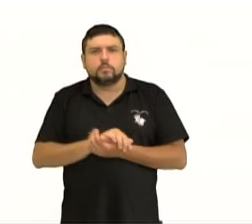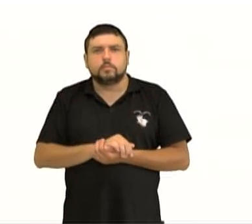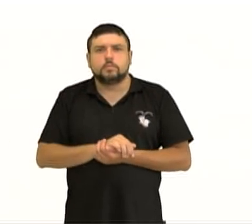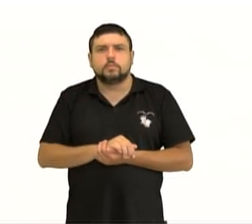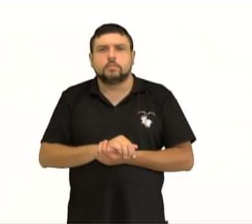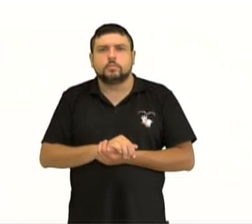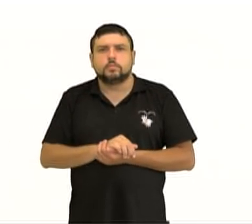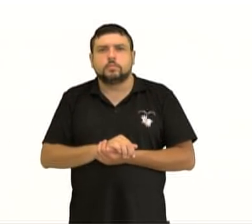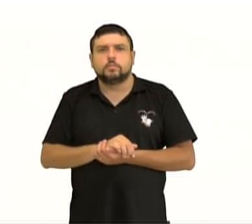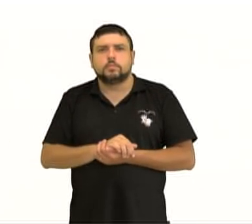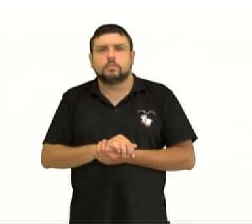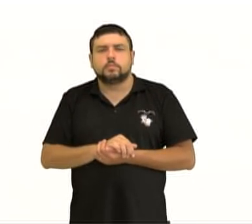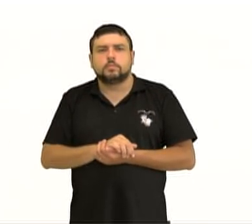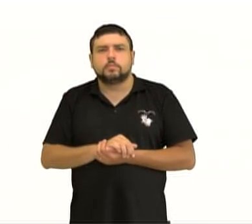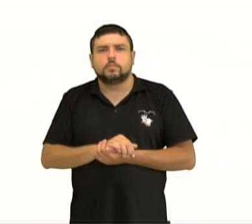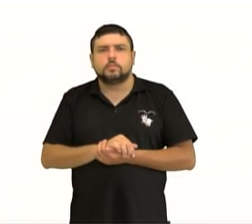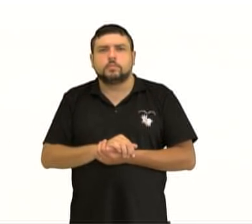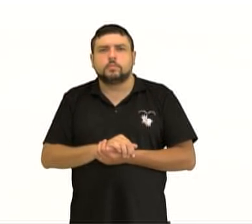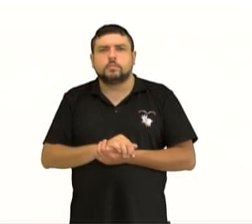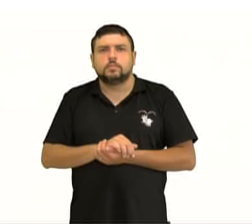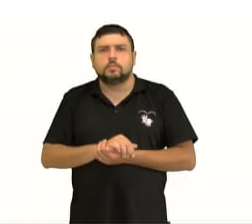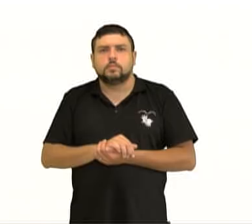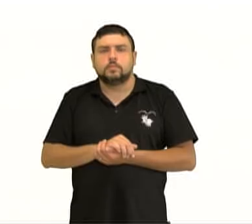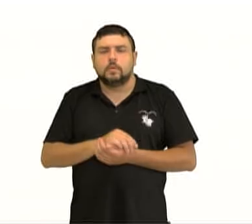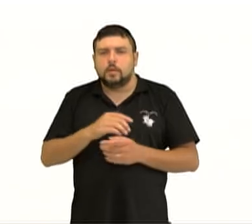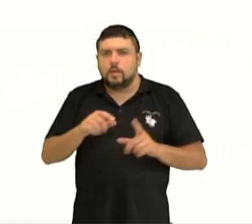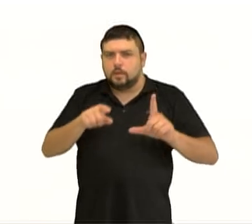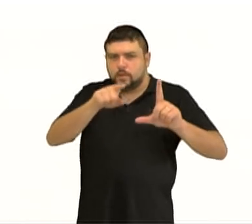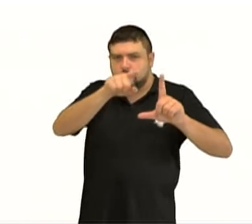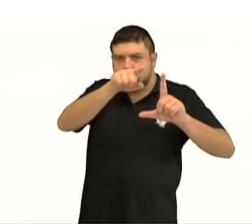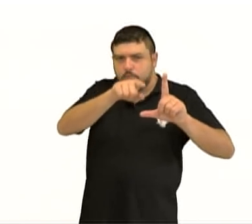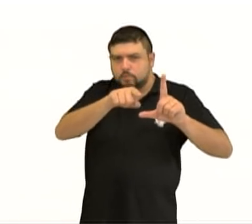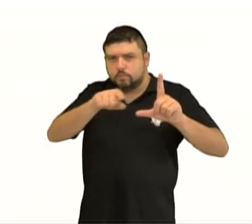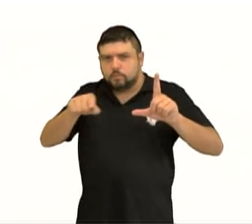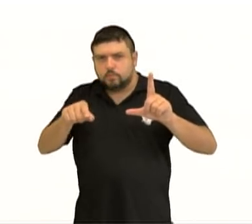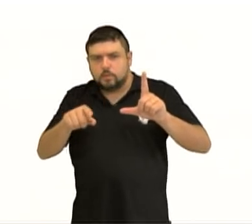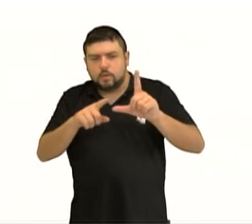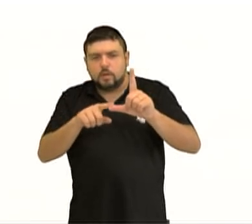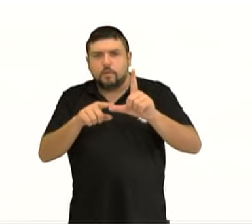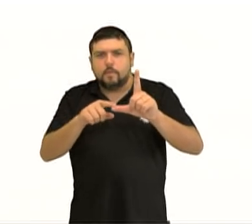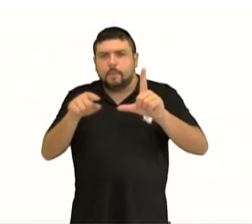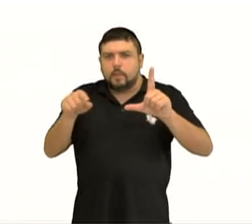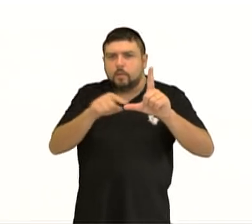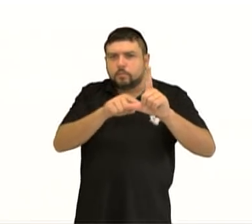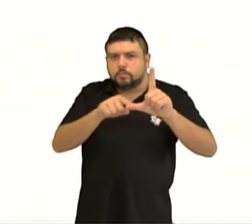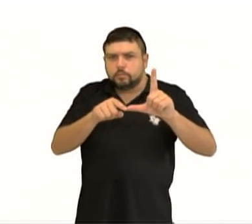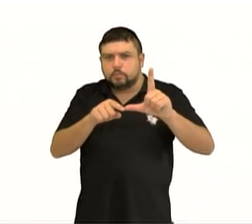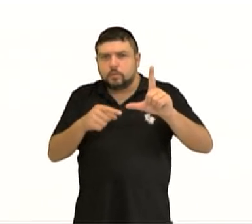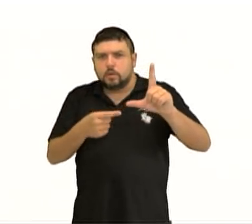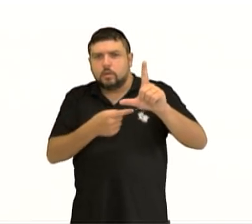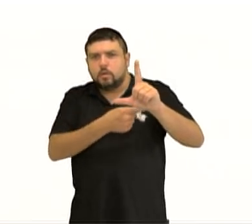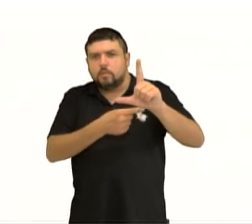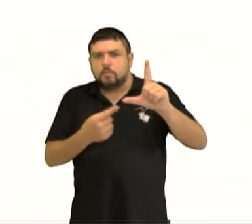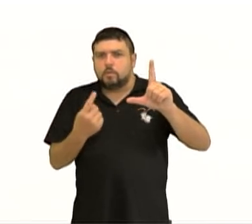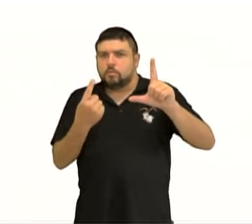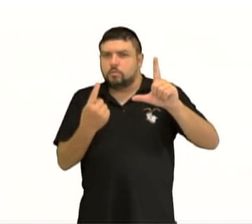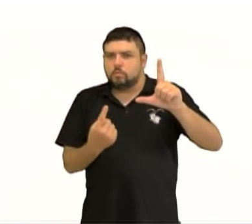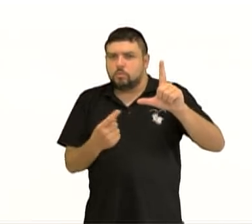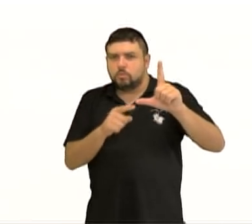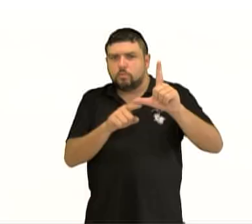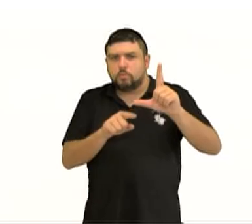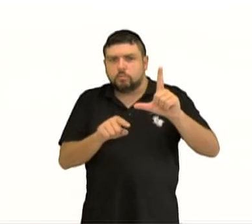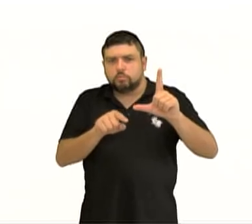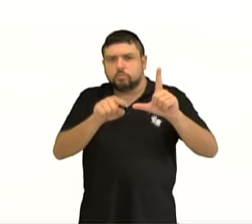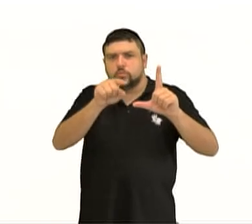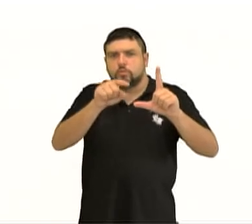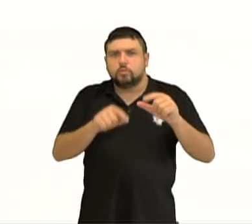cartesiano, quando eu coloco o menos 1, que é o valor de domínio, eu vou encontrar o 7, que é o valor da